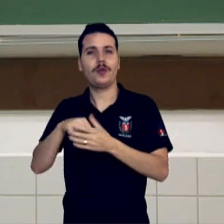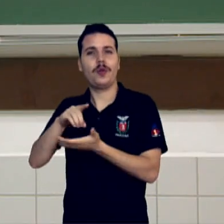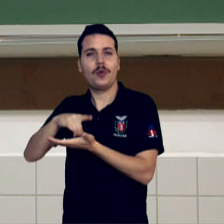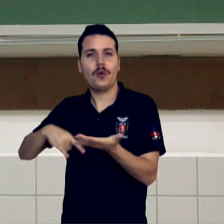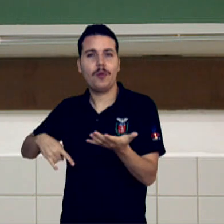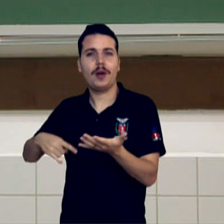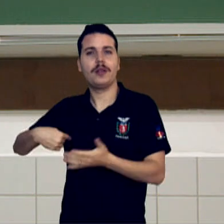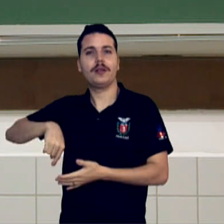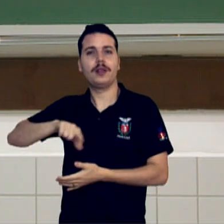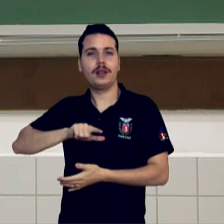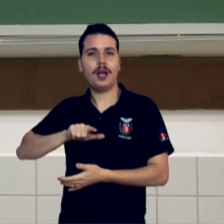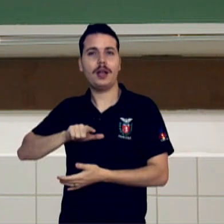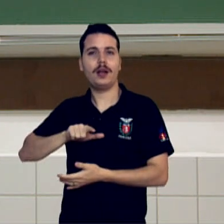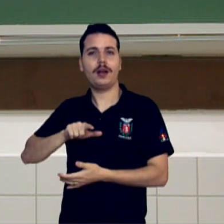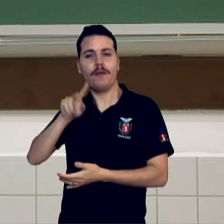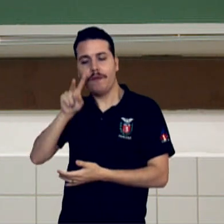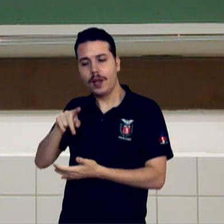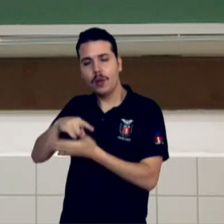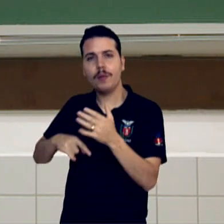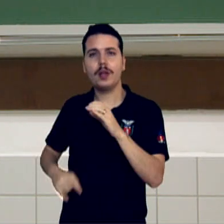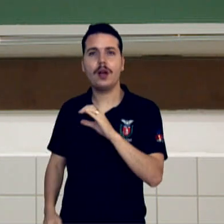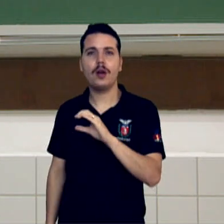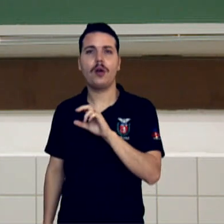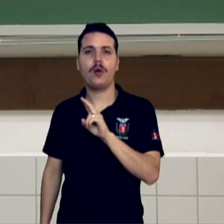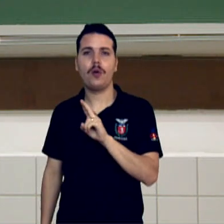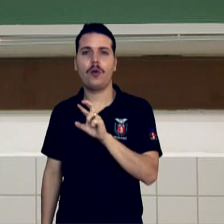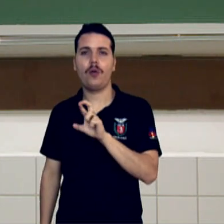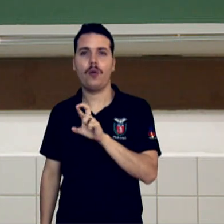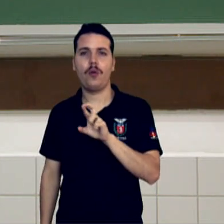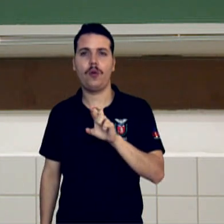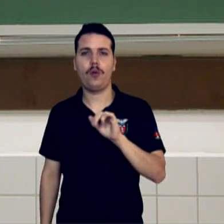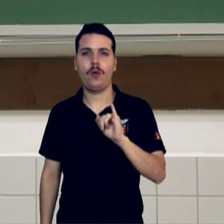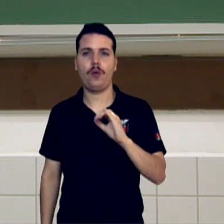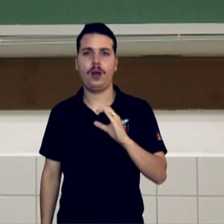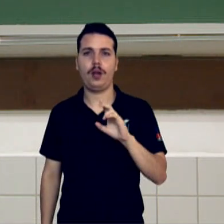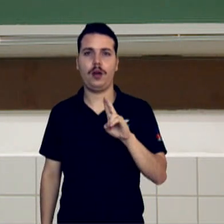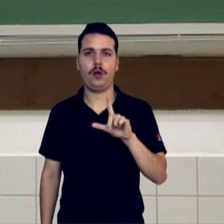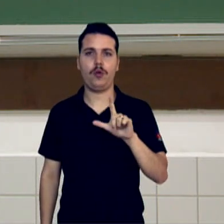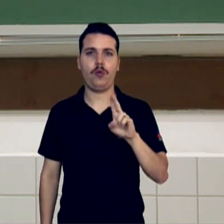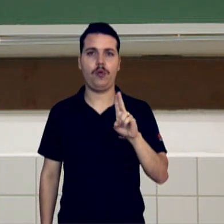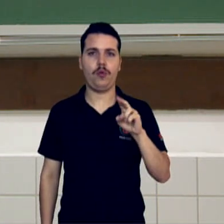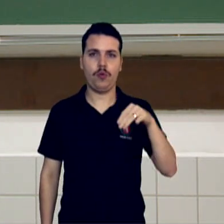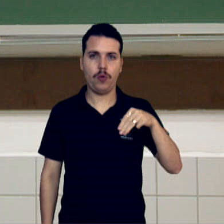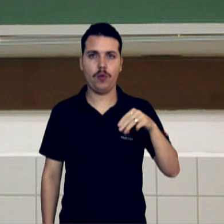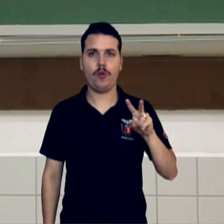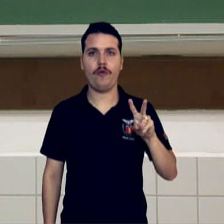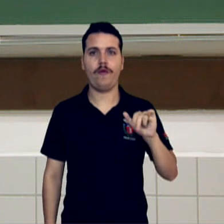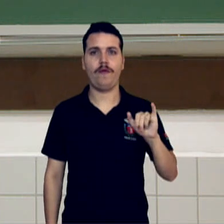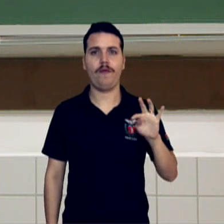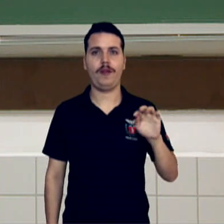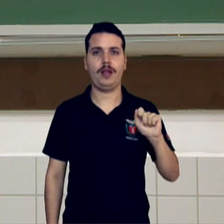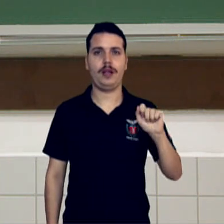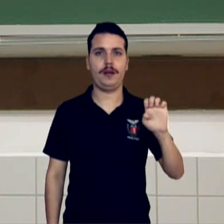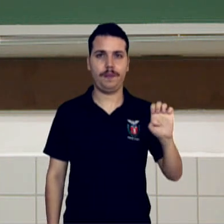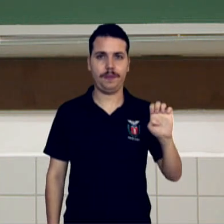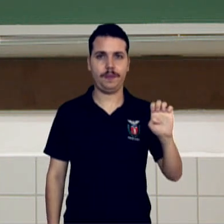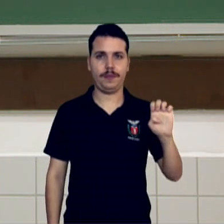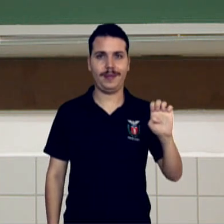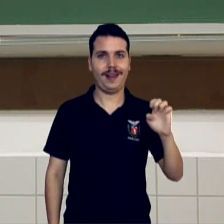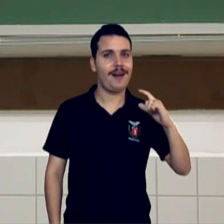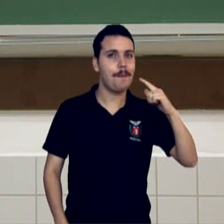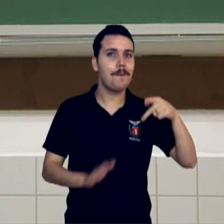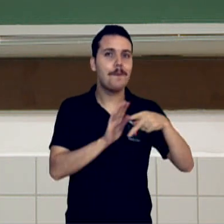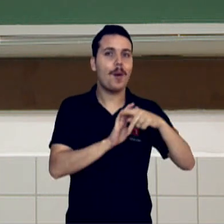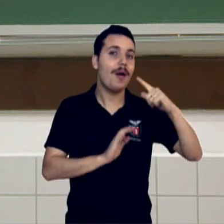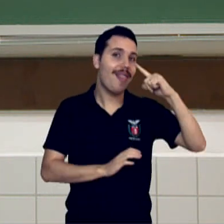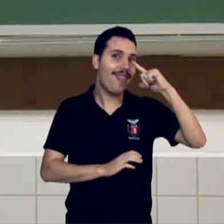palavra curriculum vitae, né? Algumas pessoas dizem currículo vitae, mas no latim é currículo vitae.